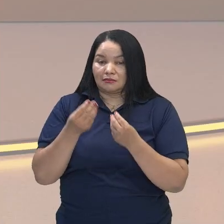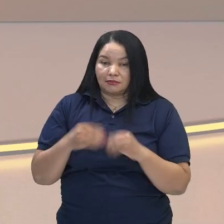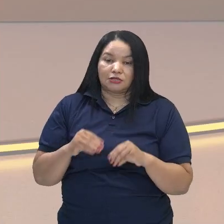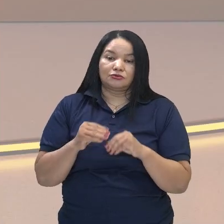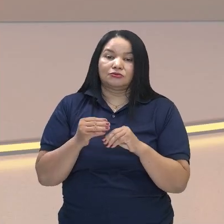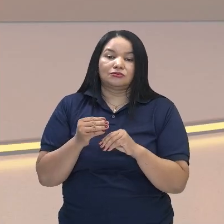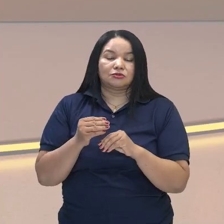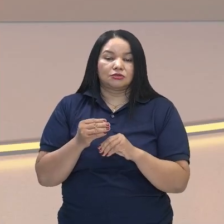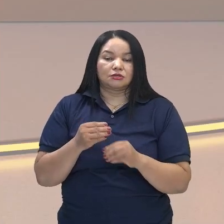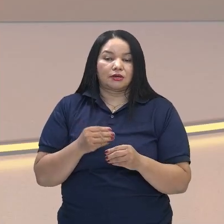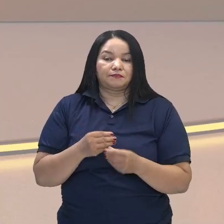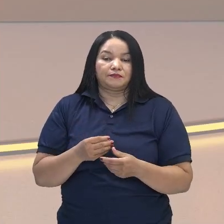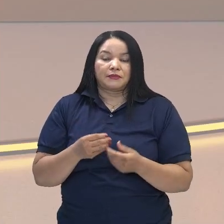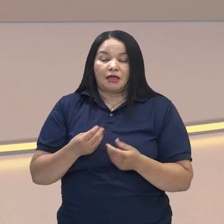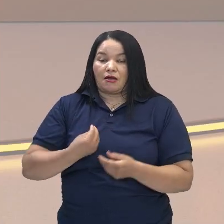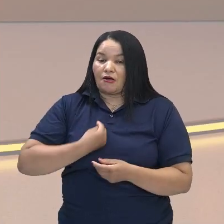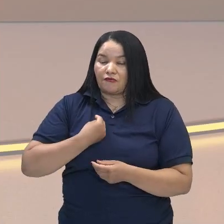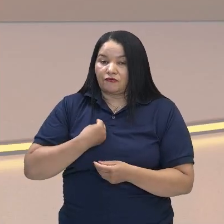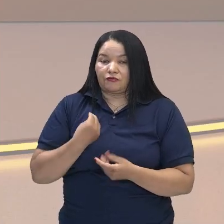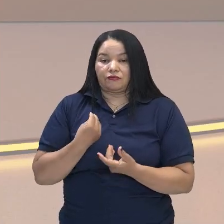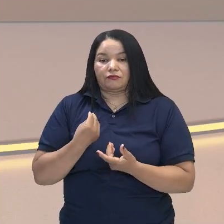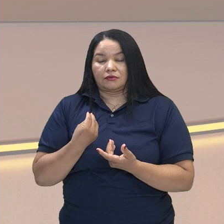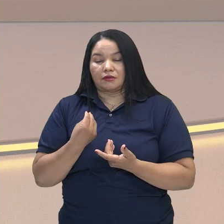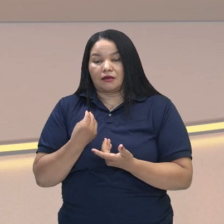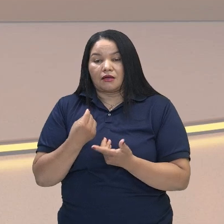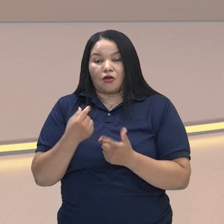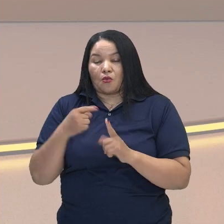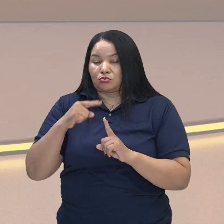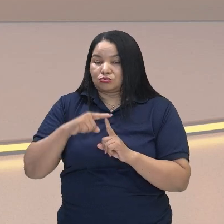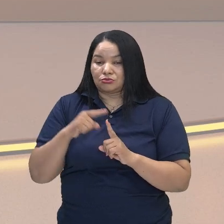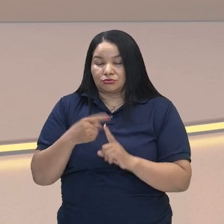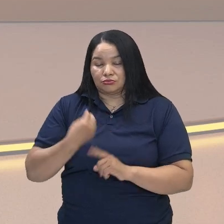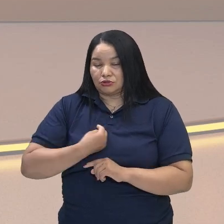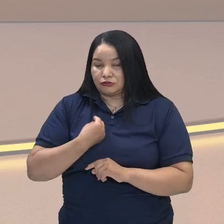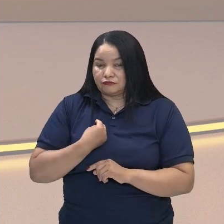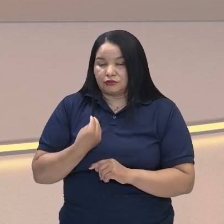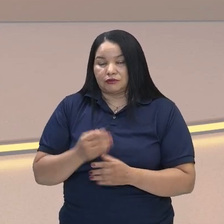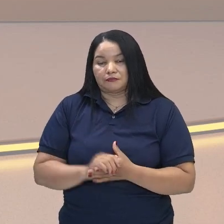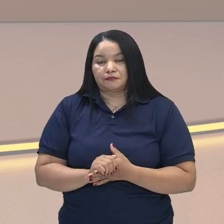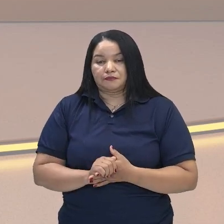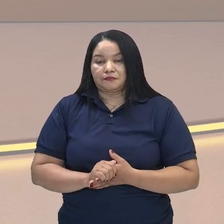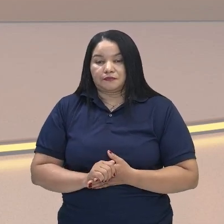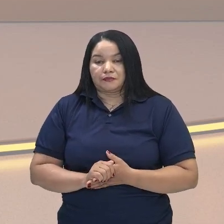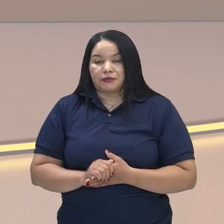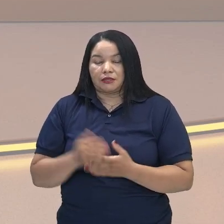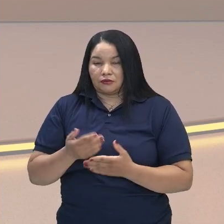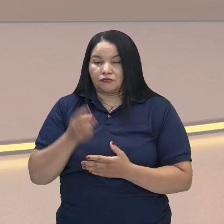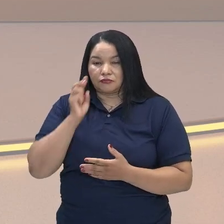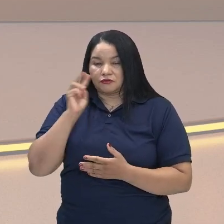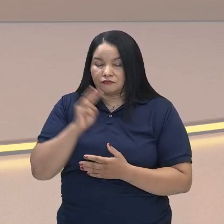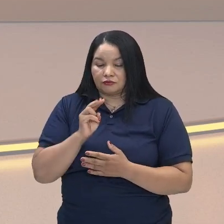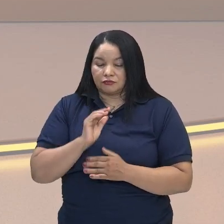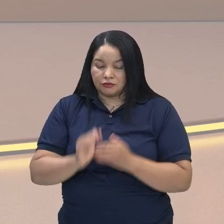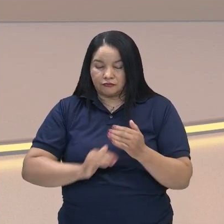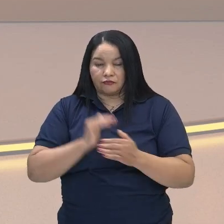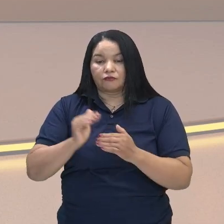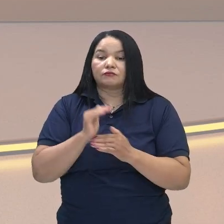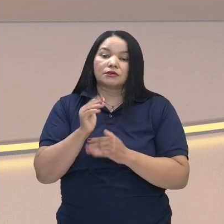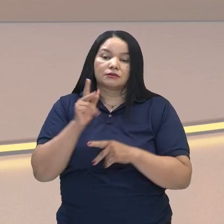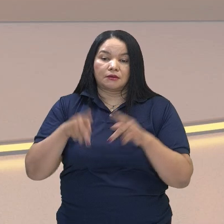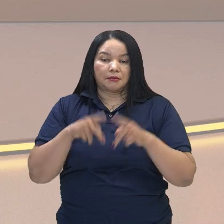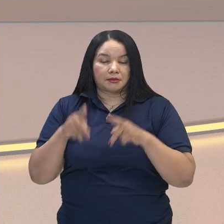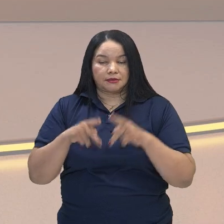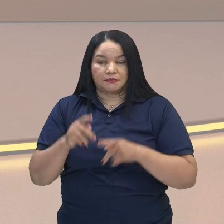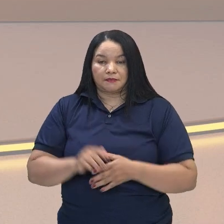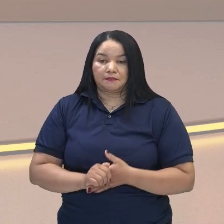prejudicando, né, ali o seu modo de vida, como é que a gente observa todos esse desenvolvimento da população.